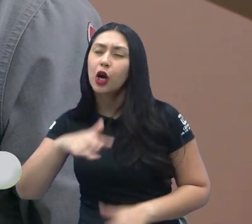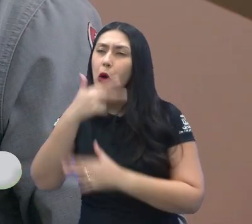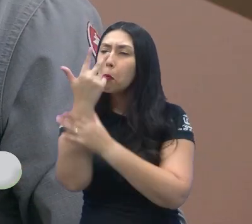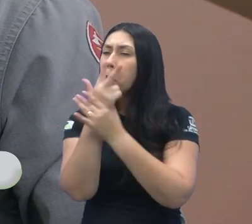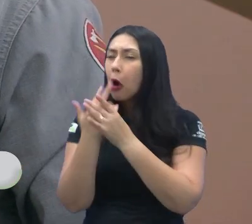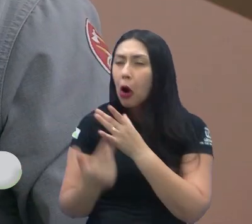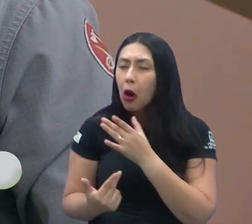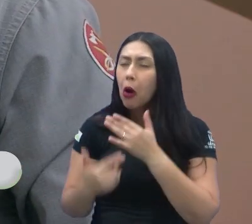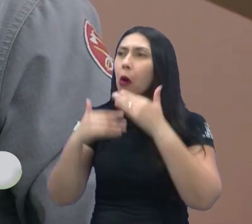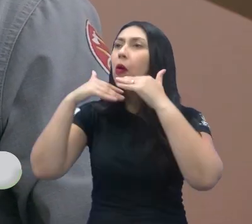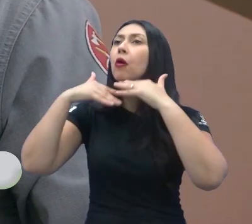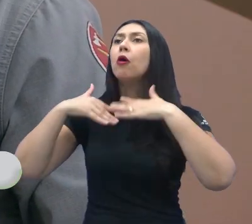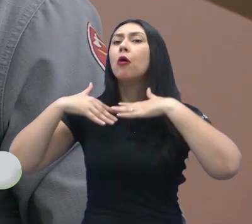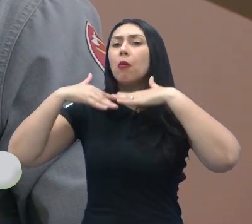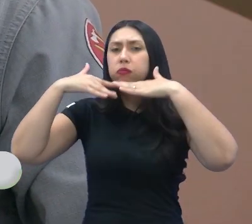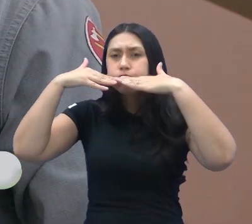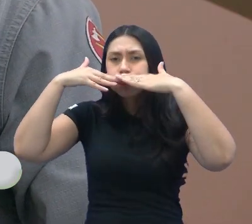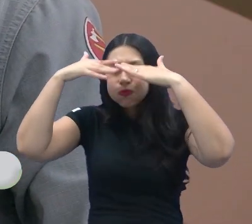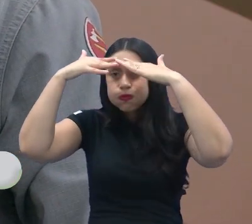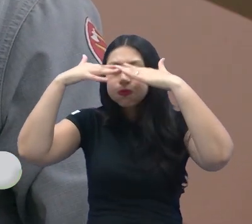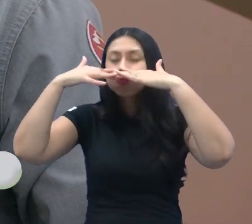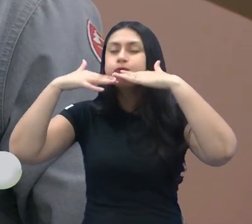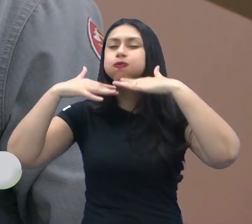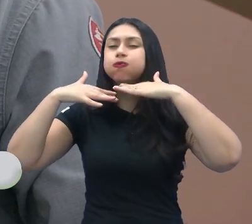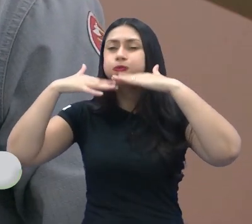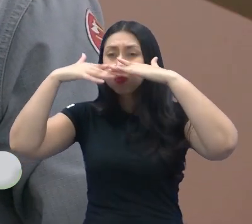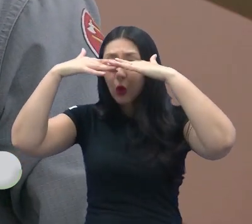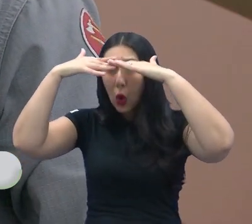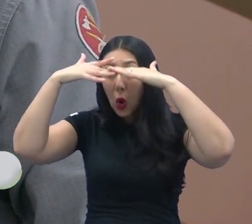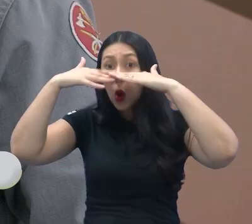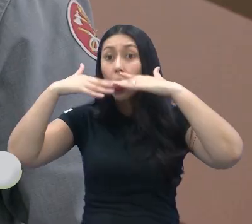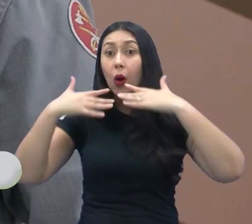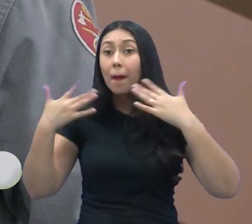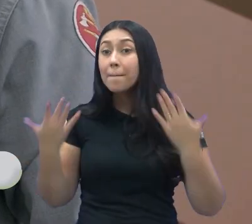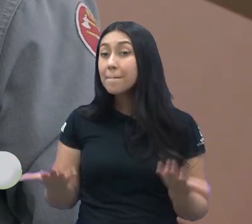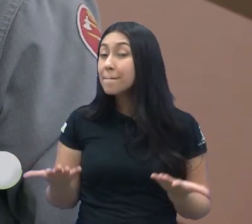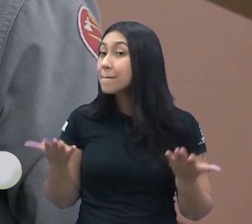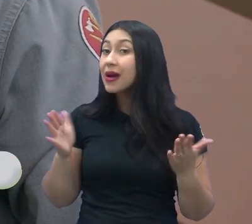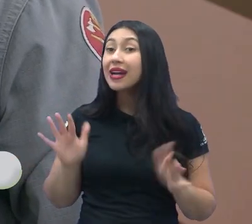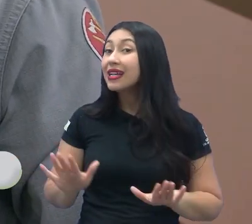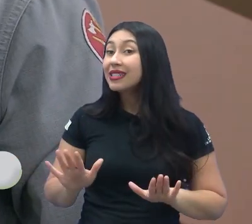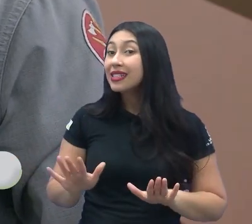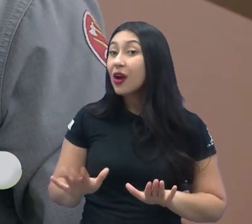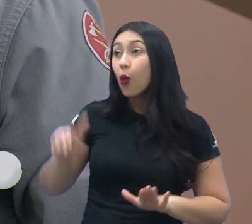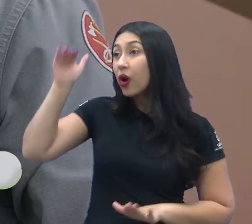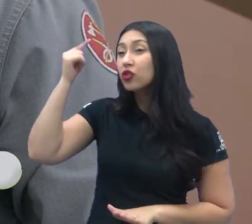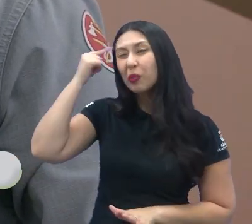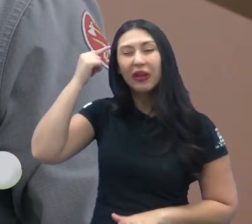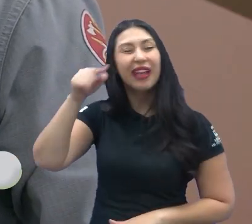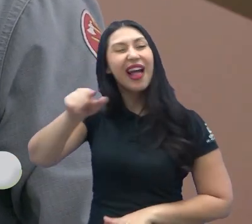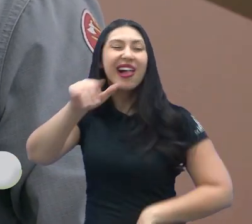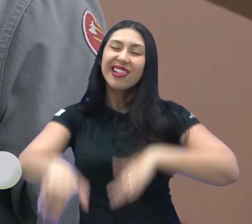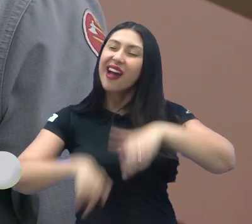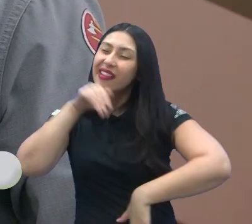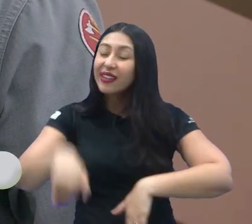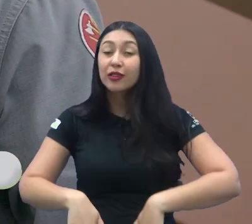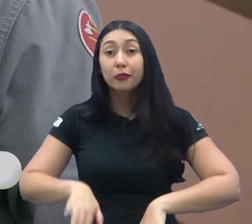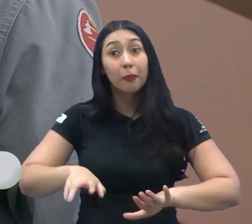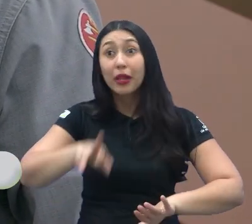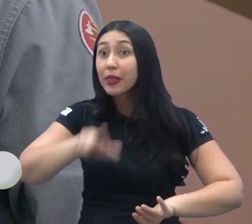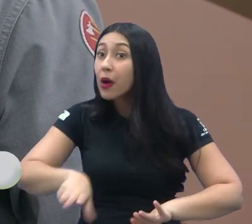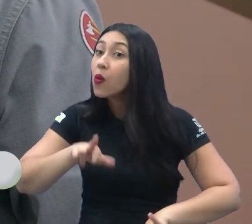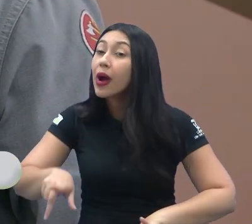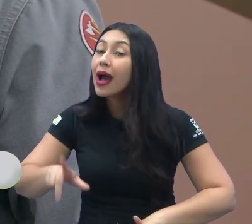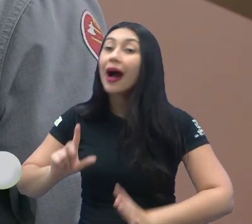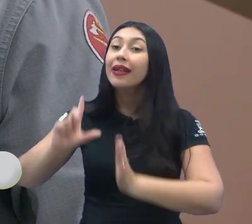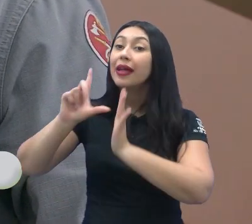a cabeça, né, no meio líquido, está se afogando e o adulto acha que ela está só nadando. Mas não, ela já está se afogando e aí só vai